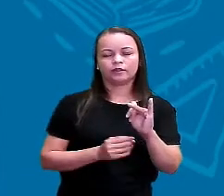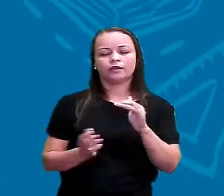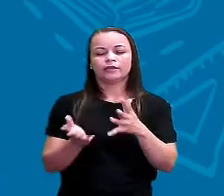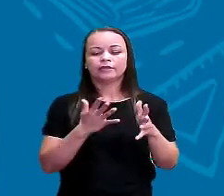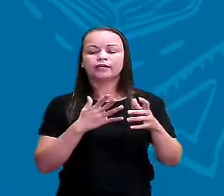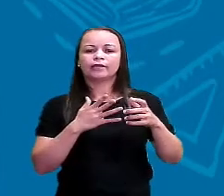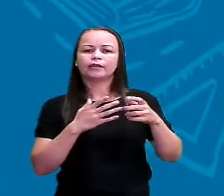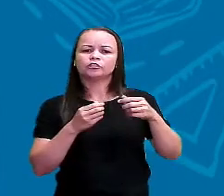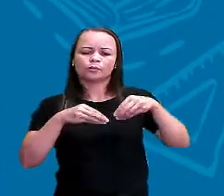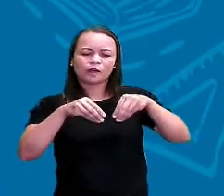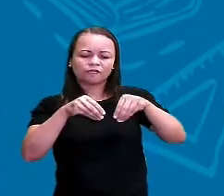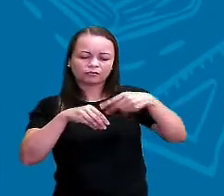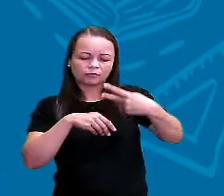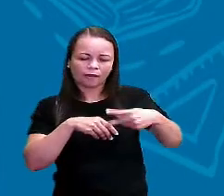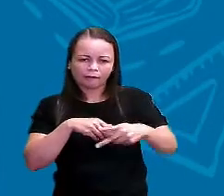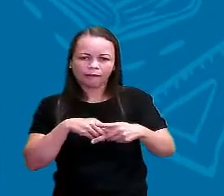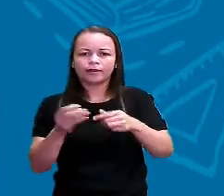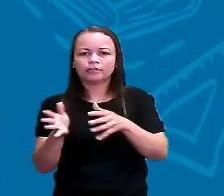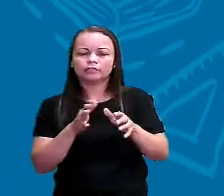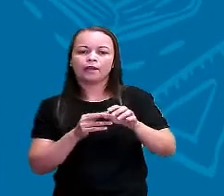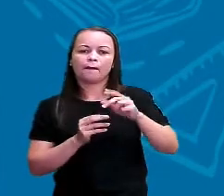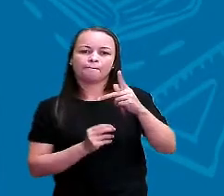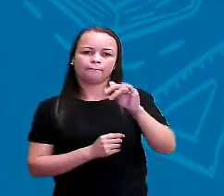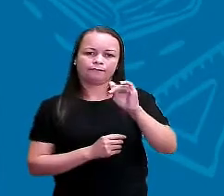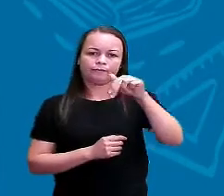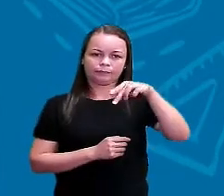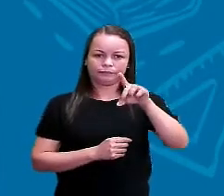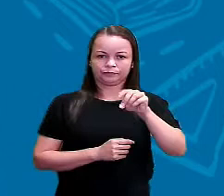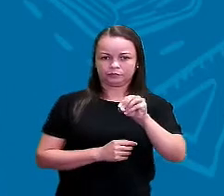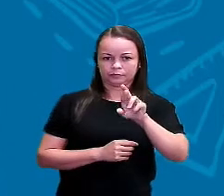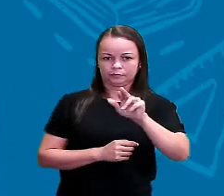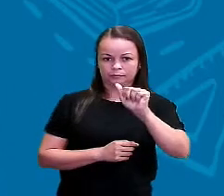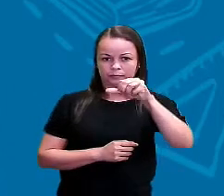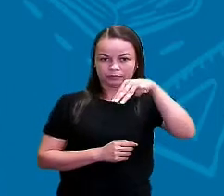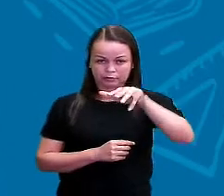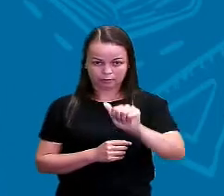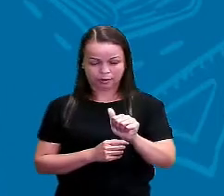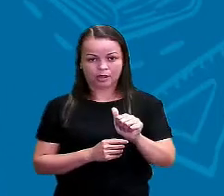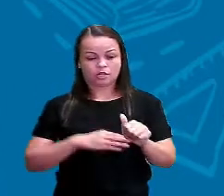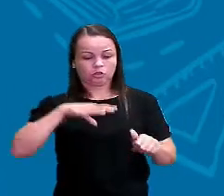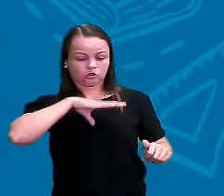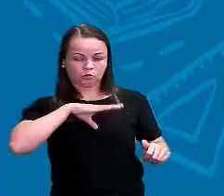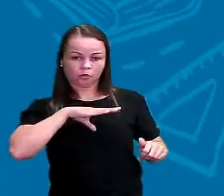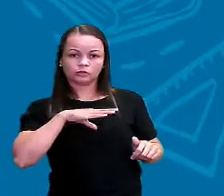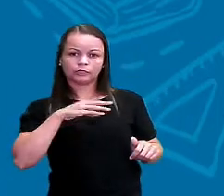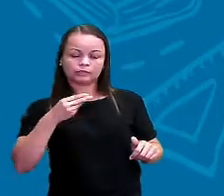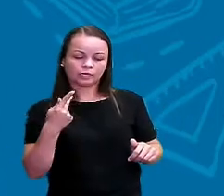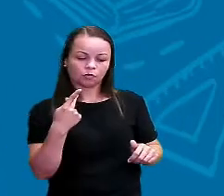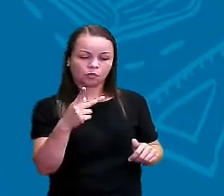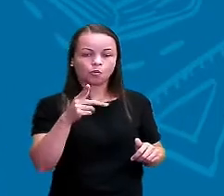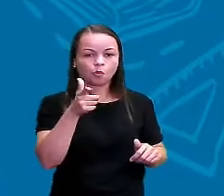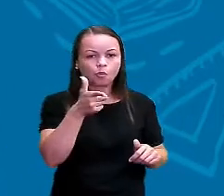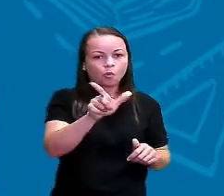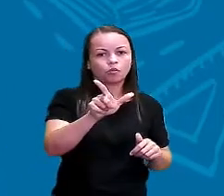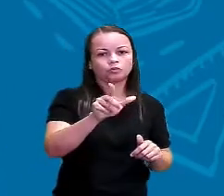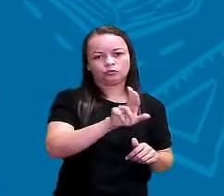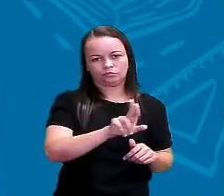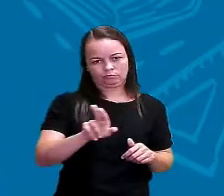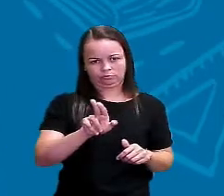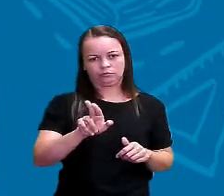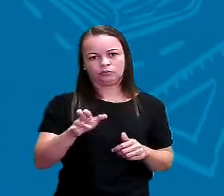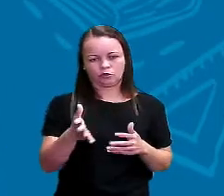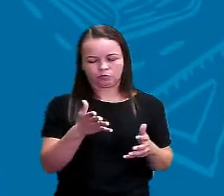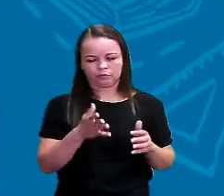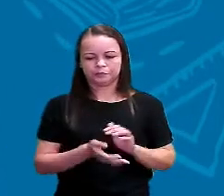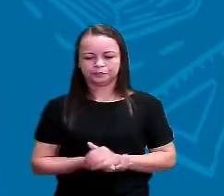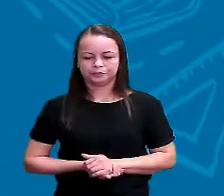Pindorama. Certo? Os portugueses já colocaram outro nome. E por aí vai. Outra coisa bem interessante, quando os portugueses